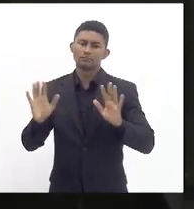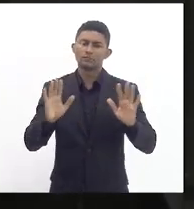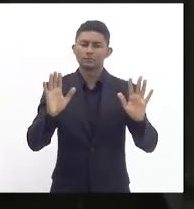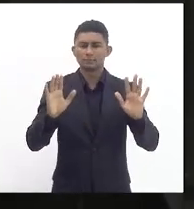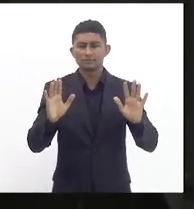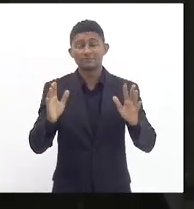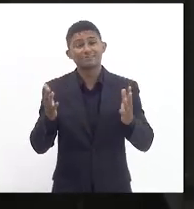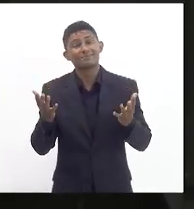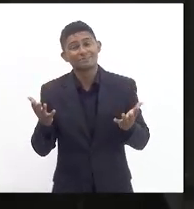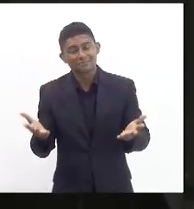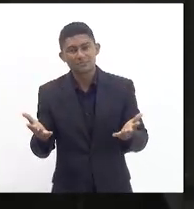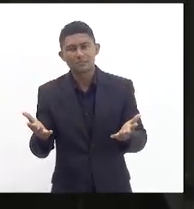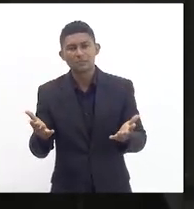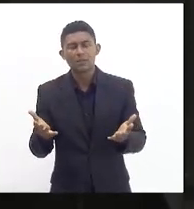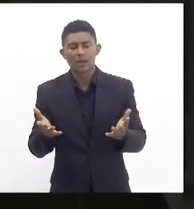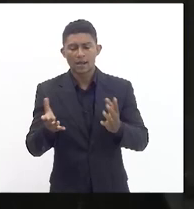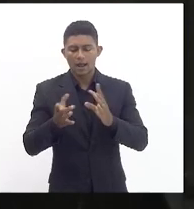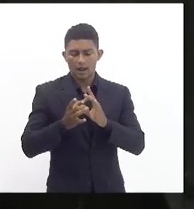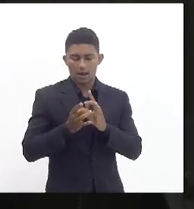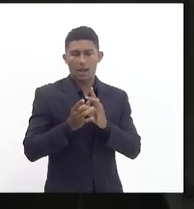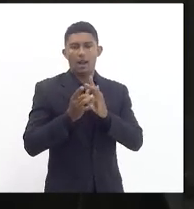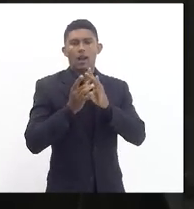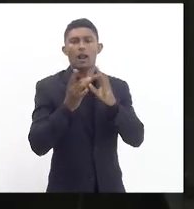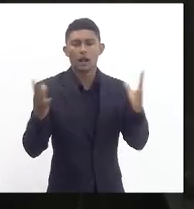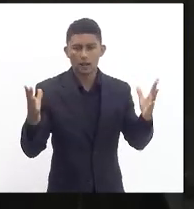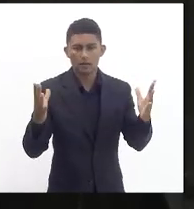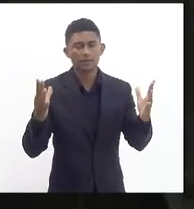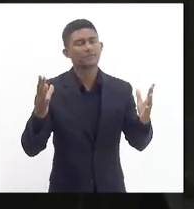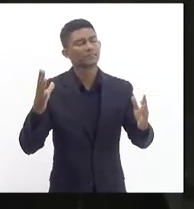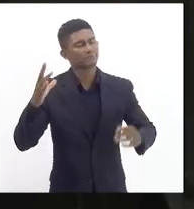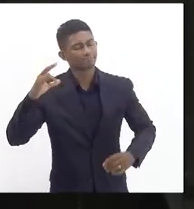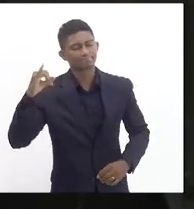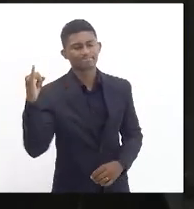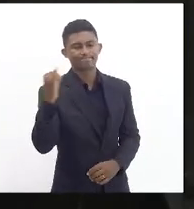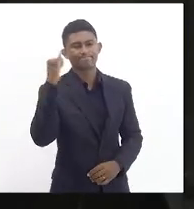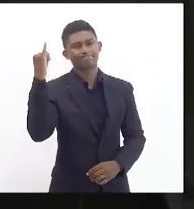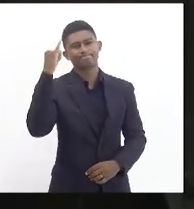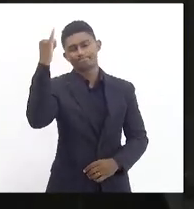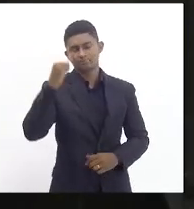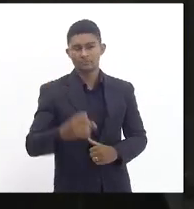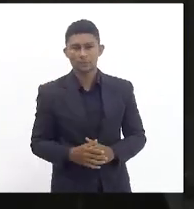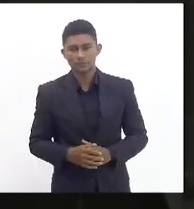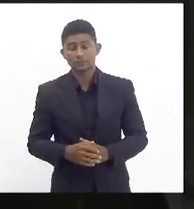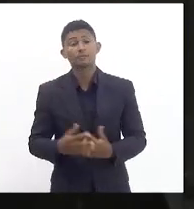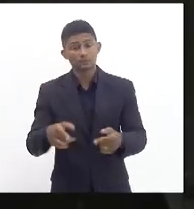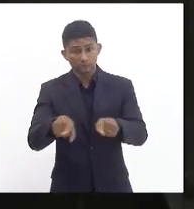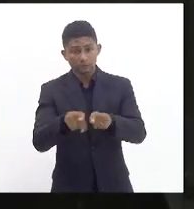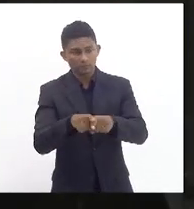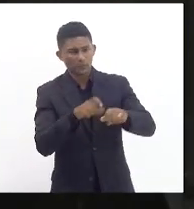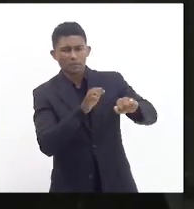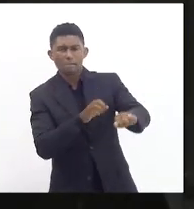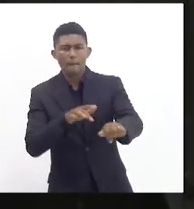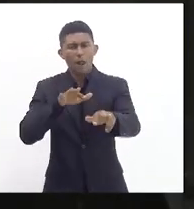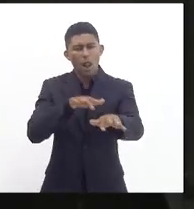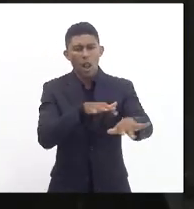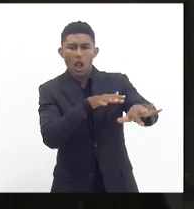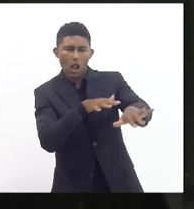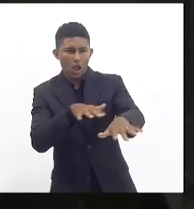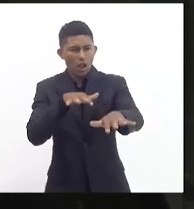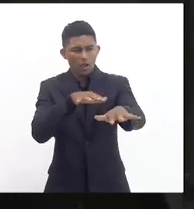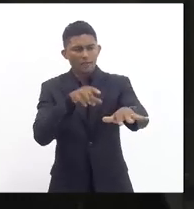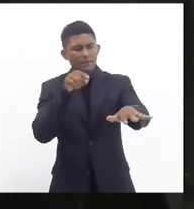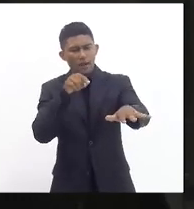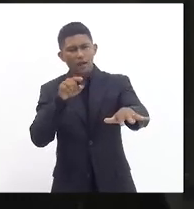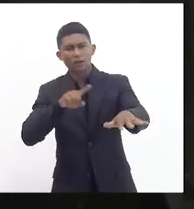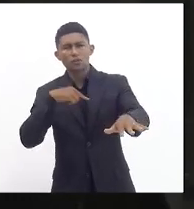Essa questão da liberdade é fundamental. E o que a Avenida também mostra, né, sob o ponto de vista